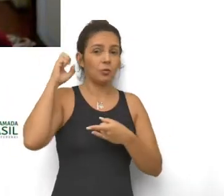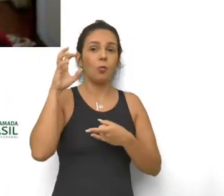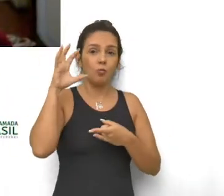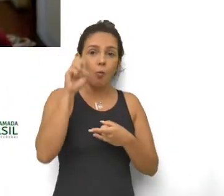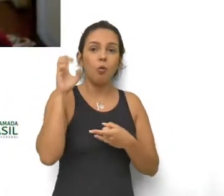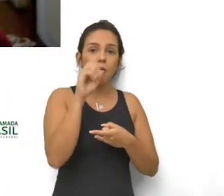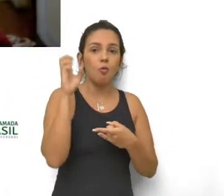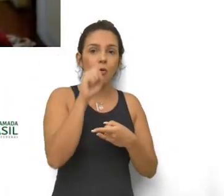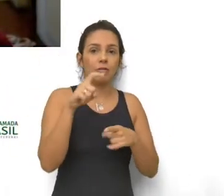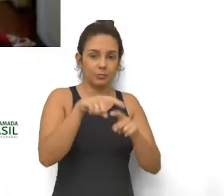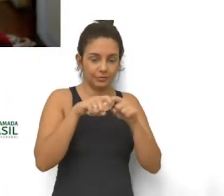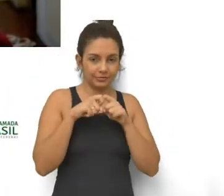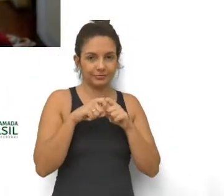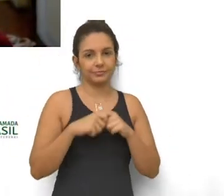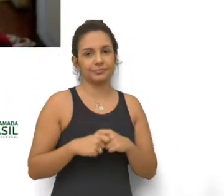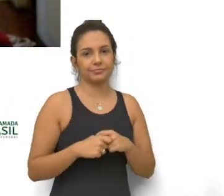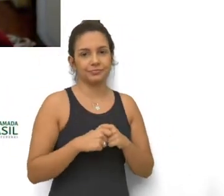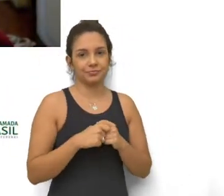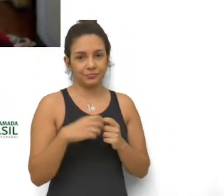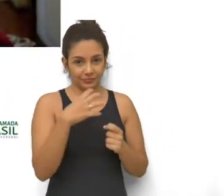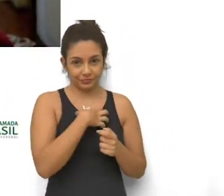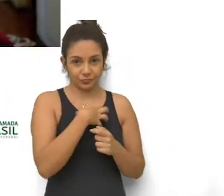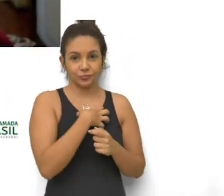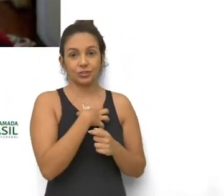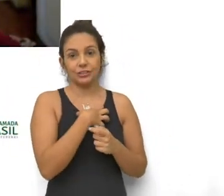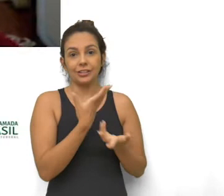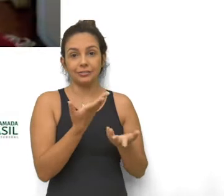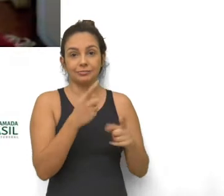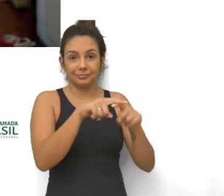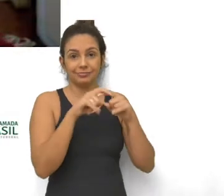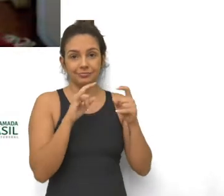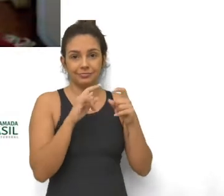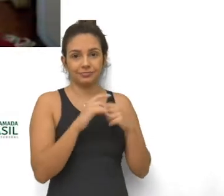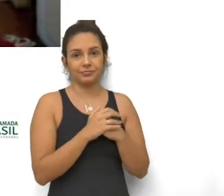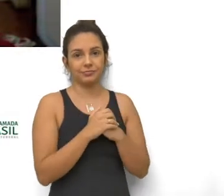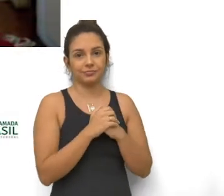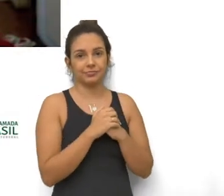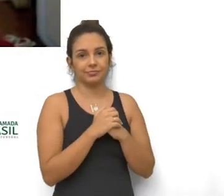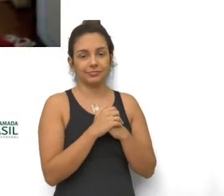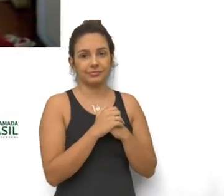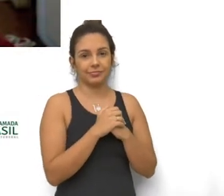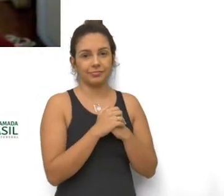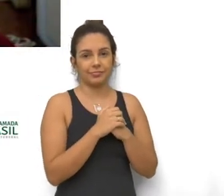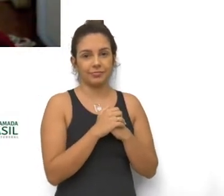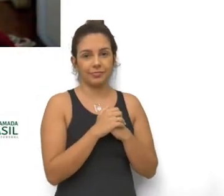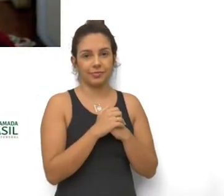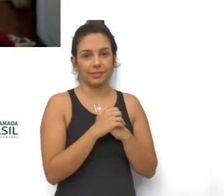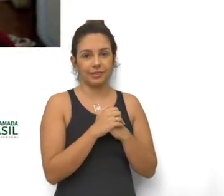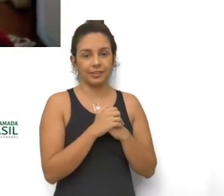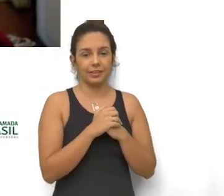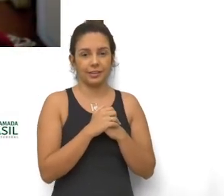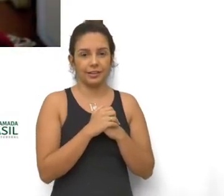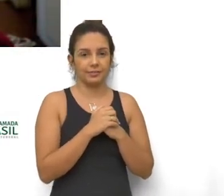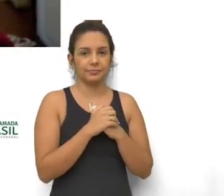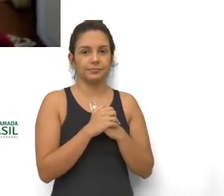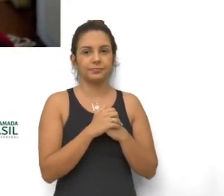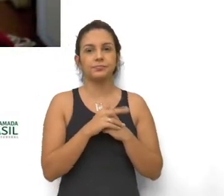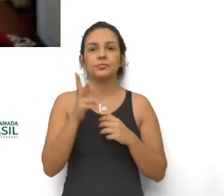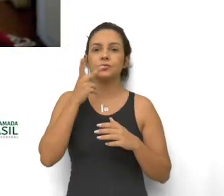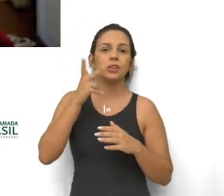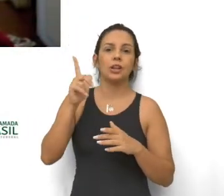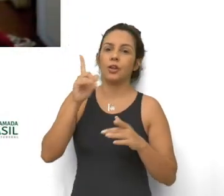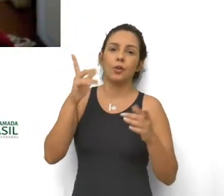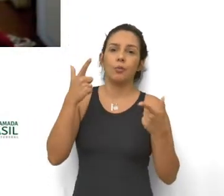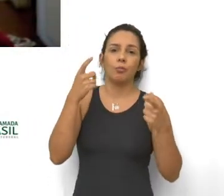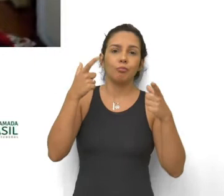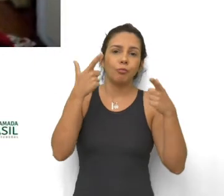pandemia. Né? Um jeito de estar junto. Tudo faz parte. Um jeito de estar junto com as pessoas, né? Faz parte, tudo. Não